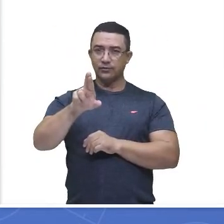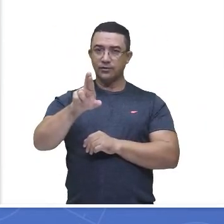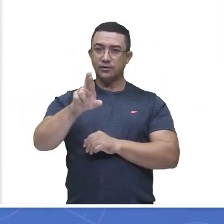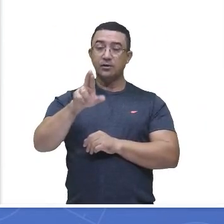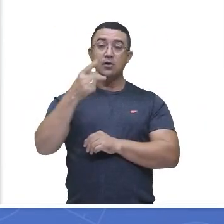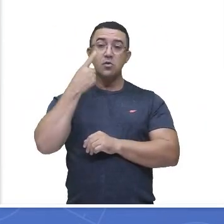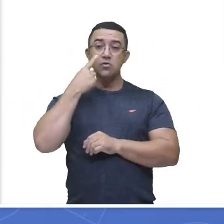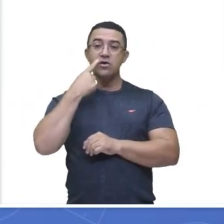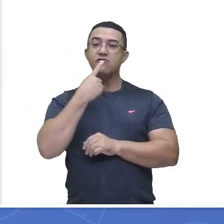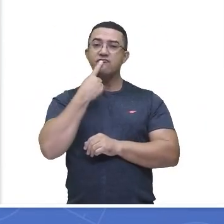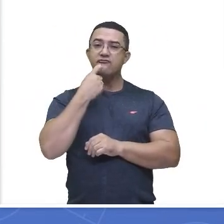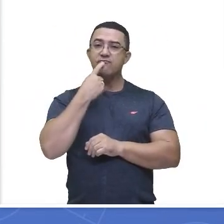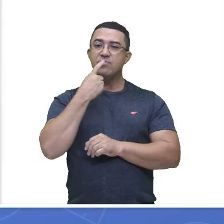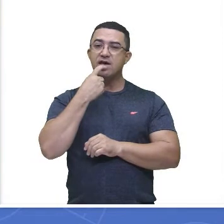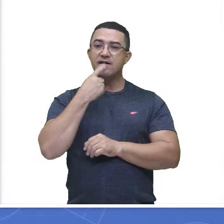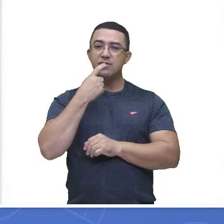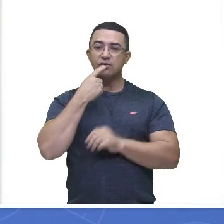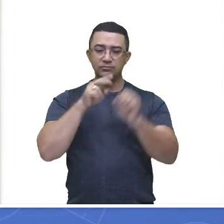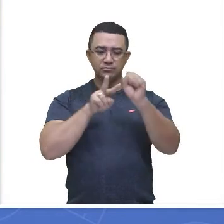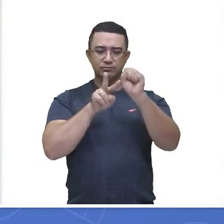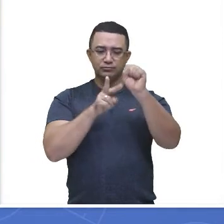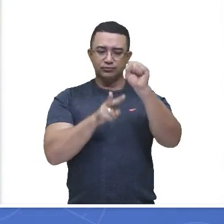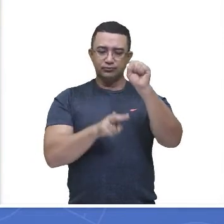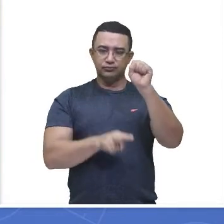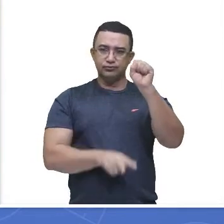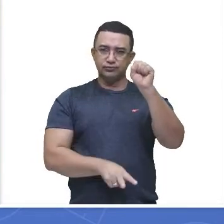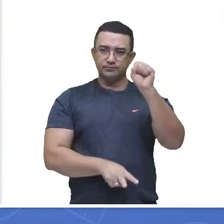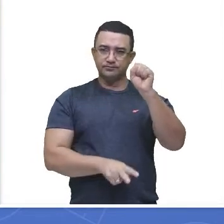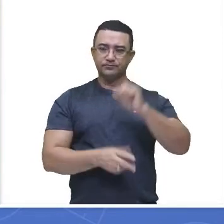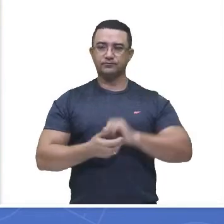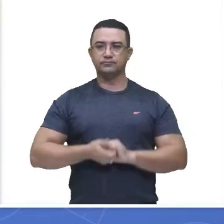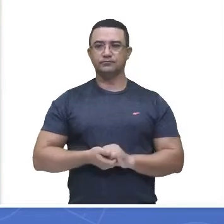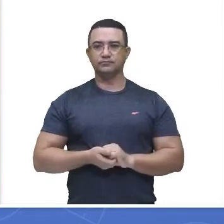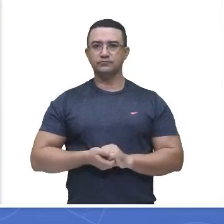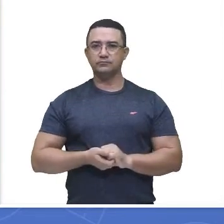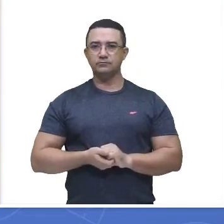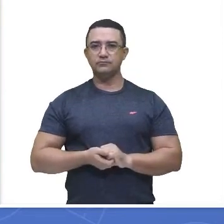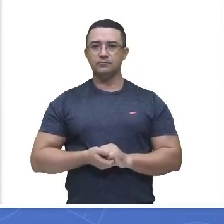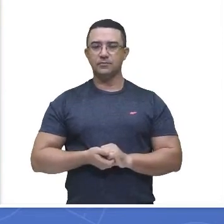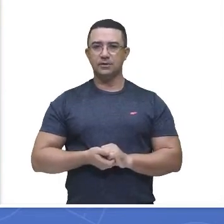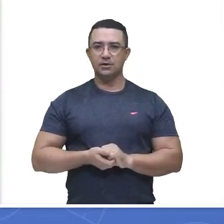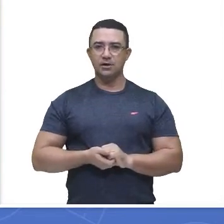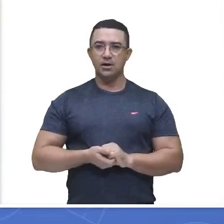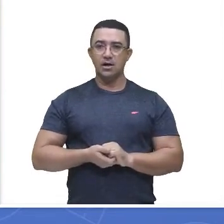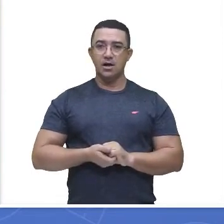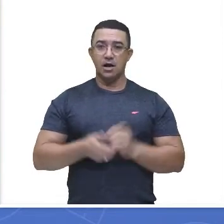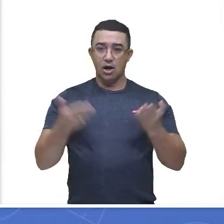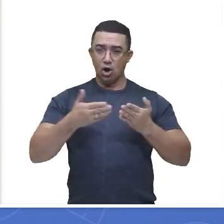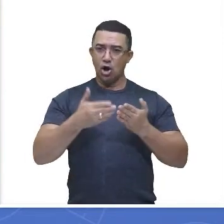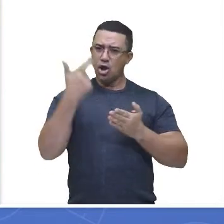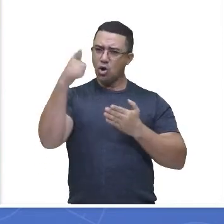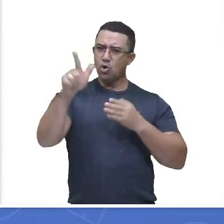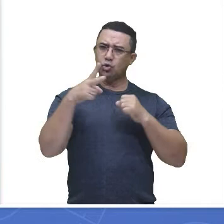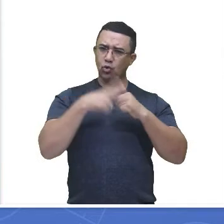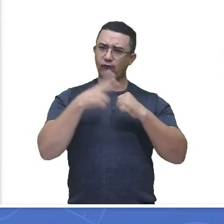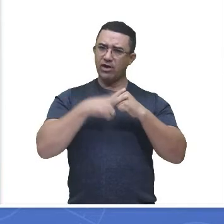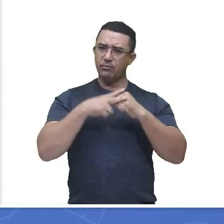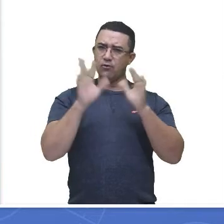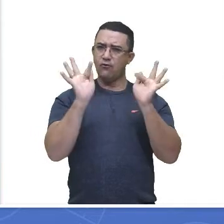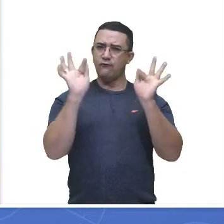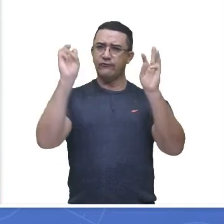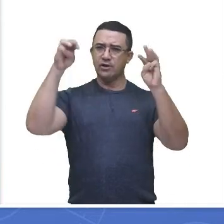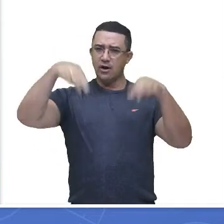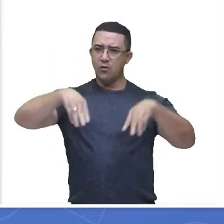em vermelhinho, tá? Vamos a um verbo aqui, rapidamente. Vou colocar o